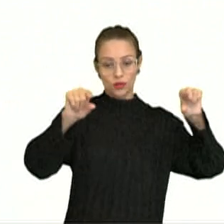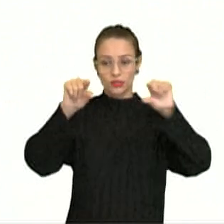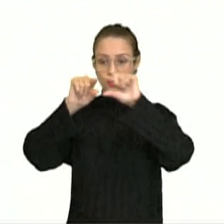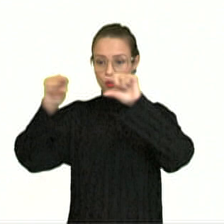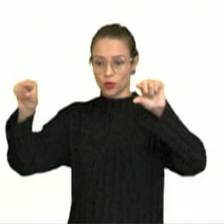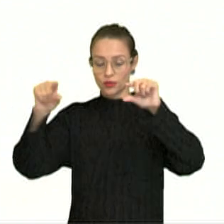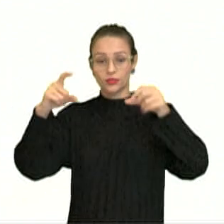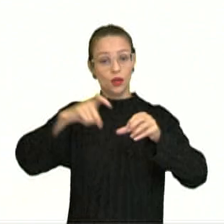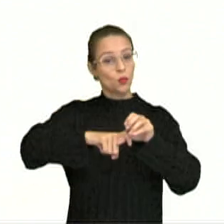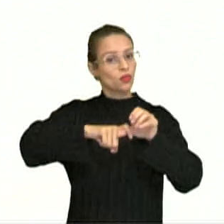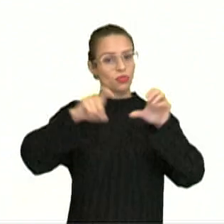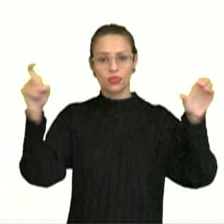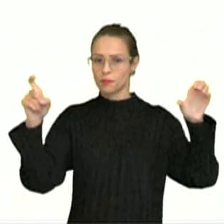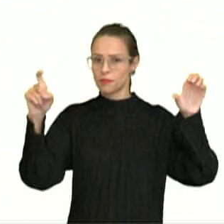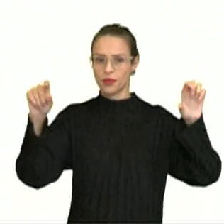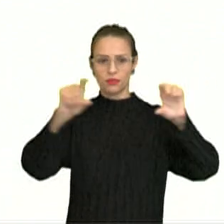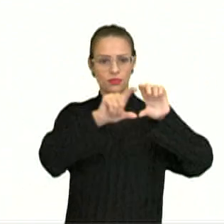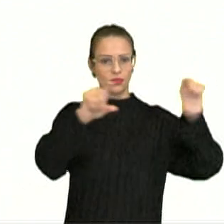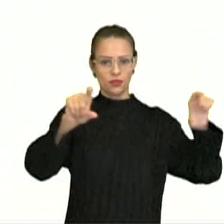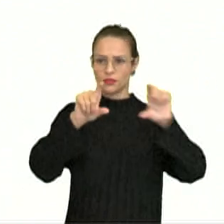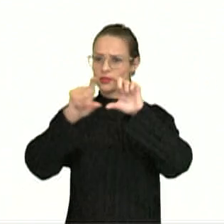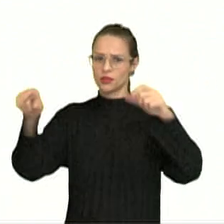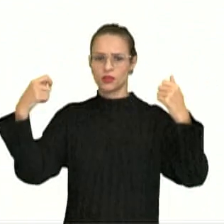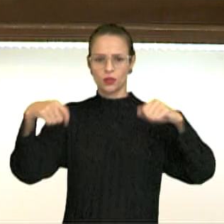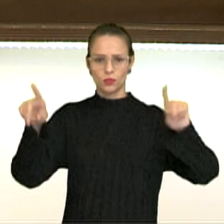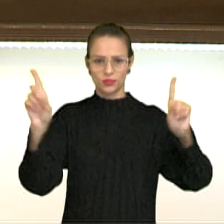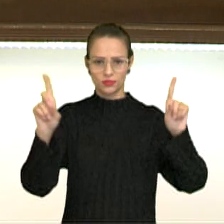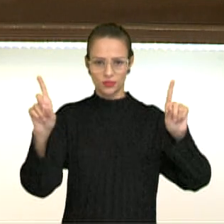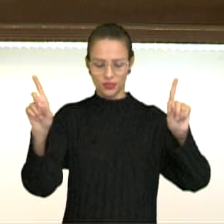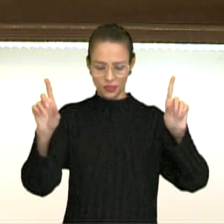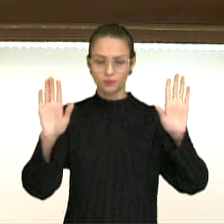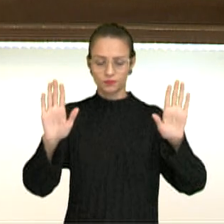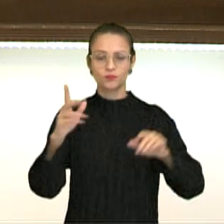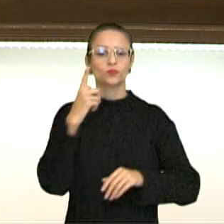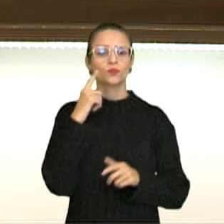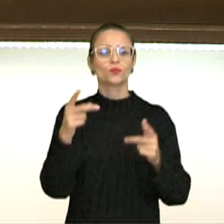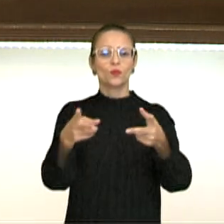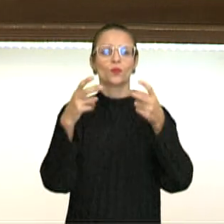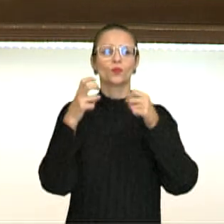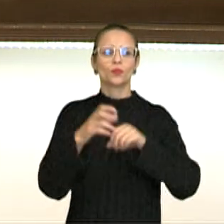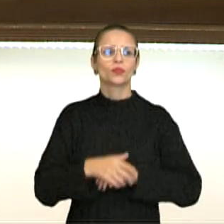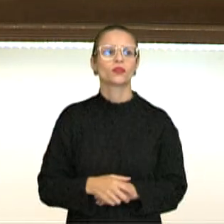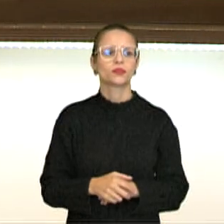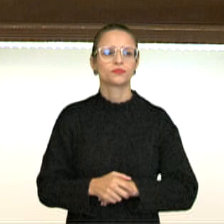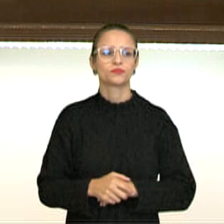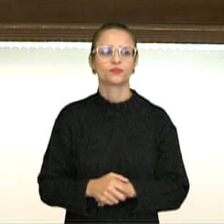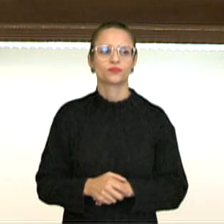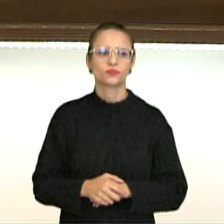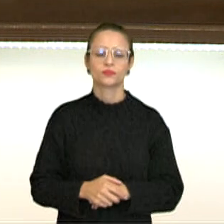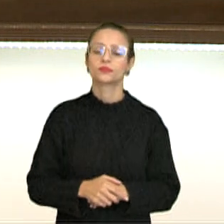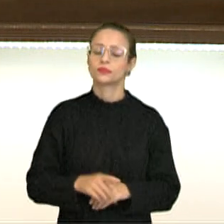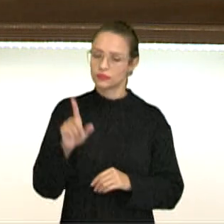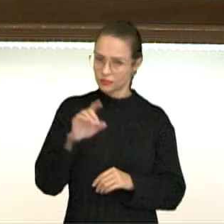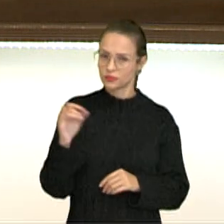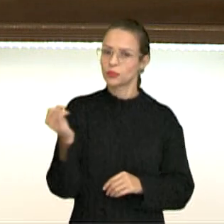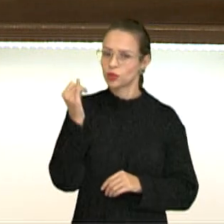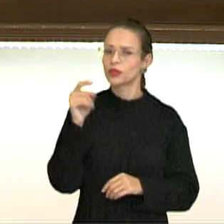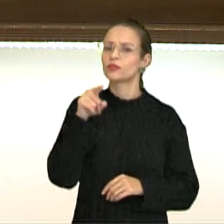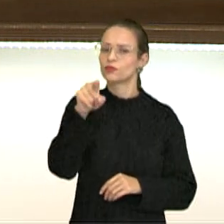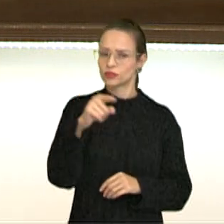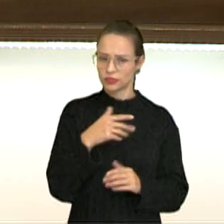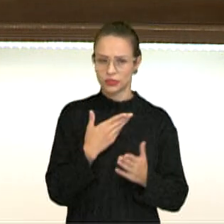independentes, com significados independentes. Uma não precisa da outra para existir. Vamos observar essa daqui. É importante que